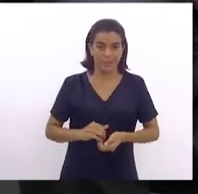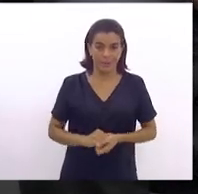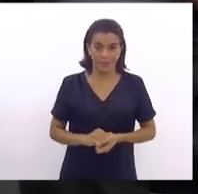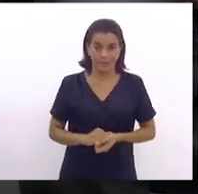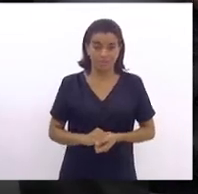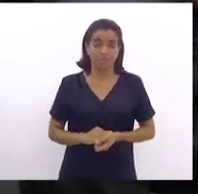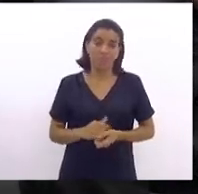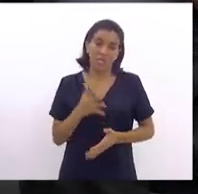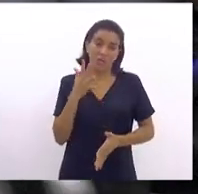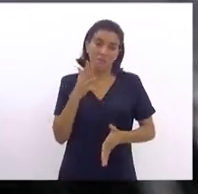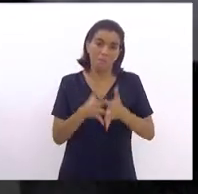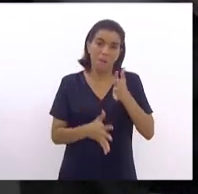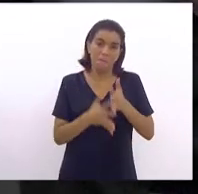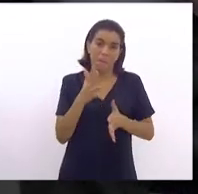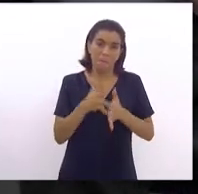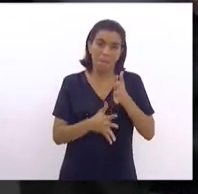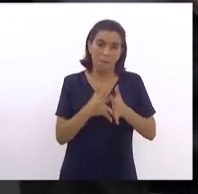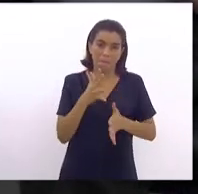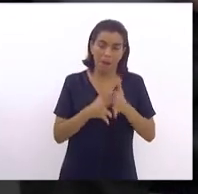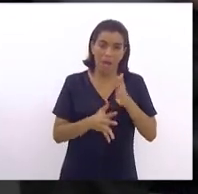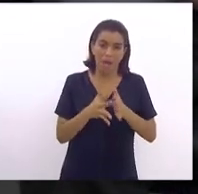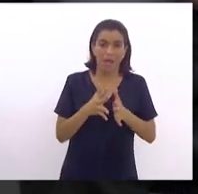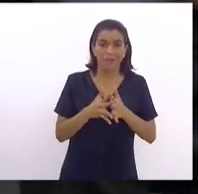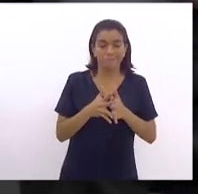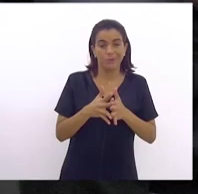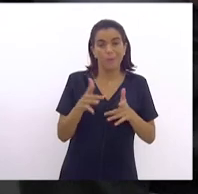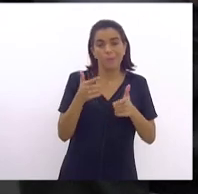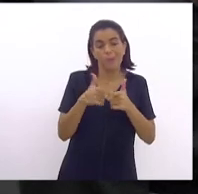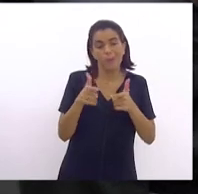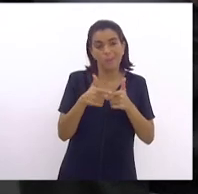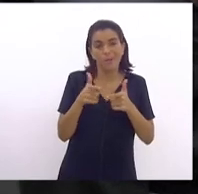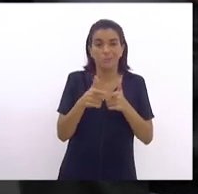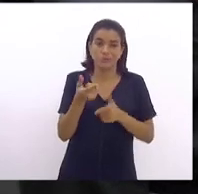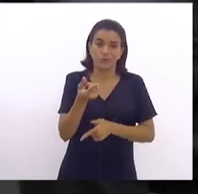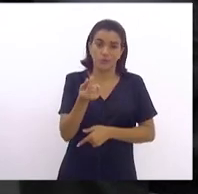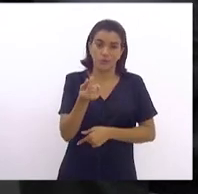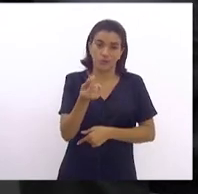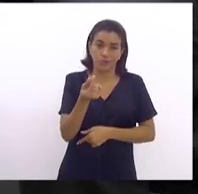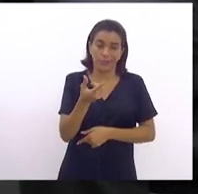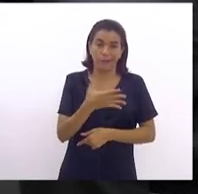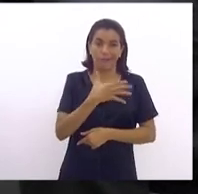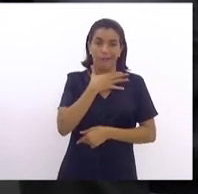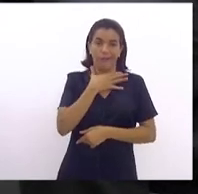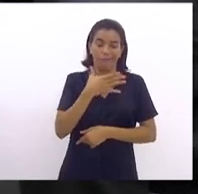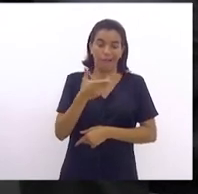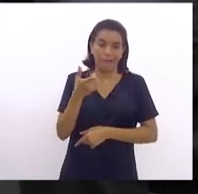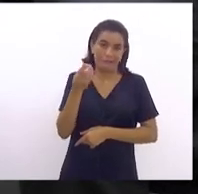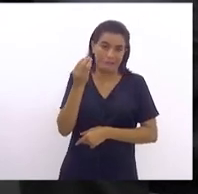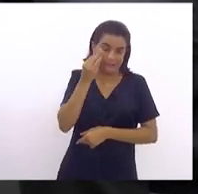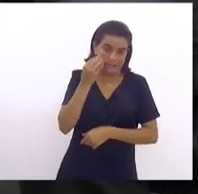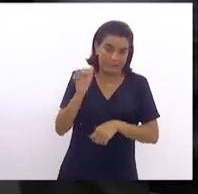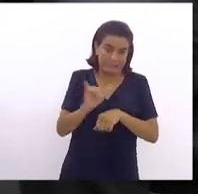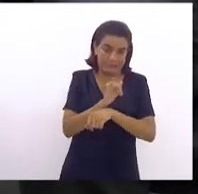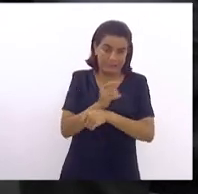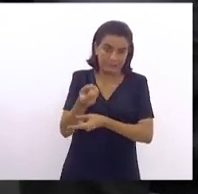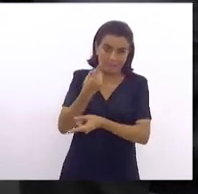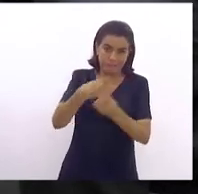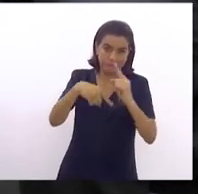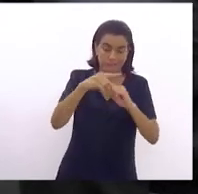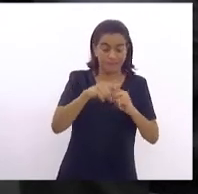que afetaria o regime de recuperação fiscal. Estou falando do argumento que eles deram. O Mink estava lá. Foi o argumento, sim.